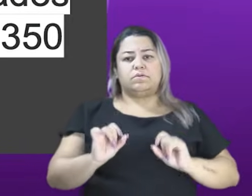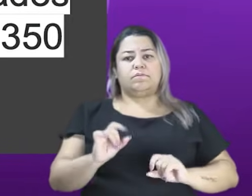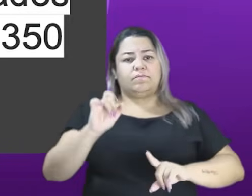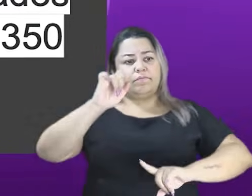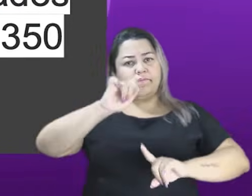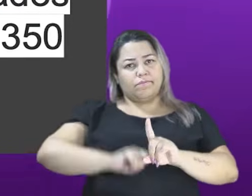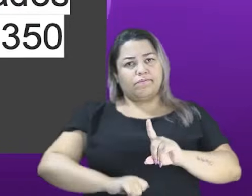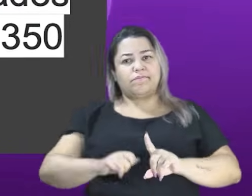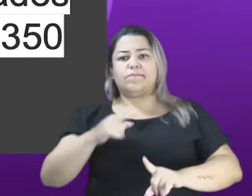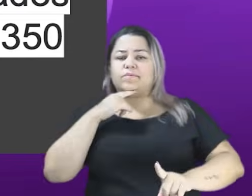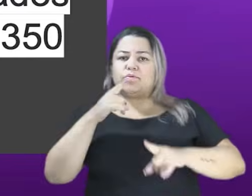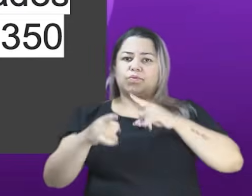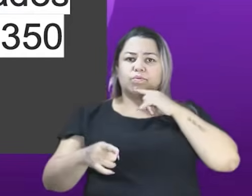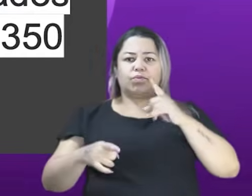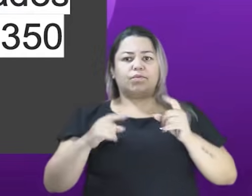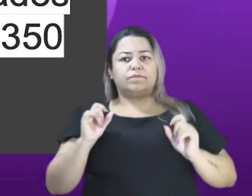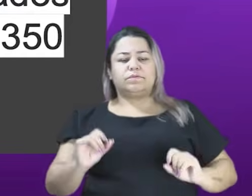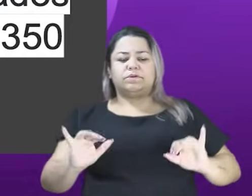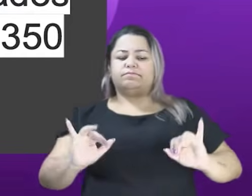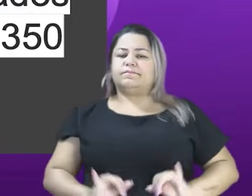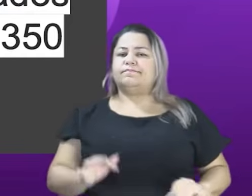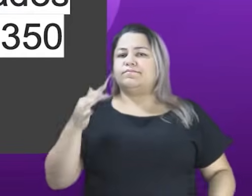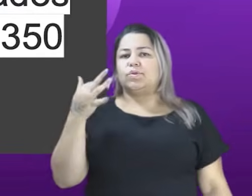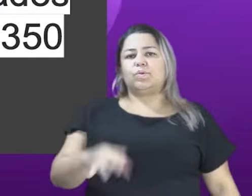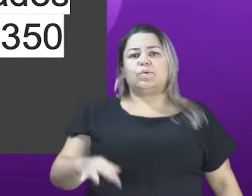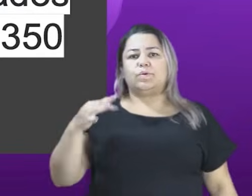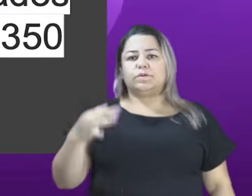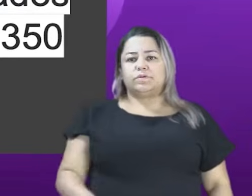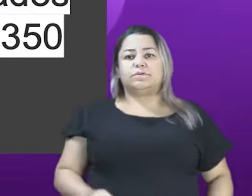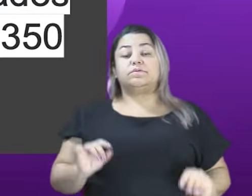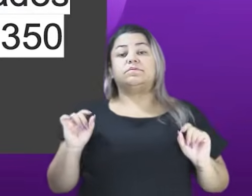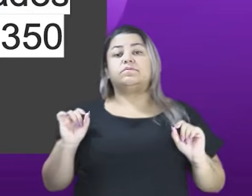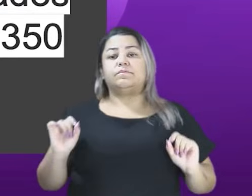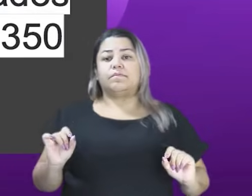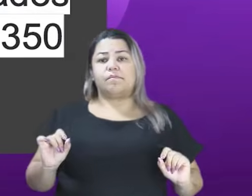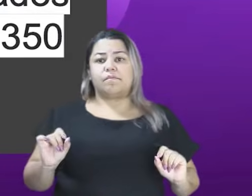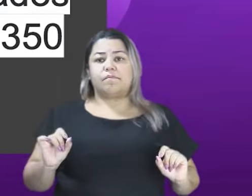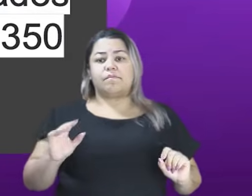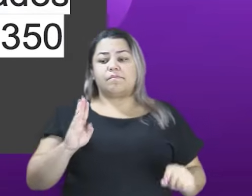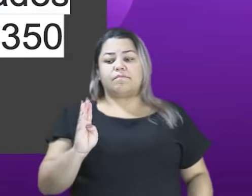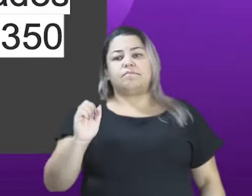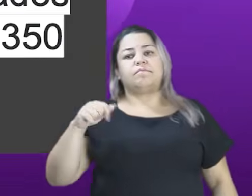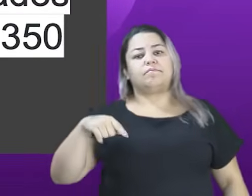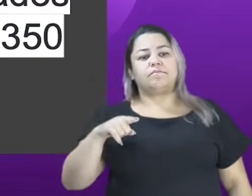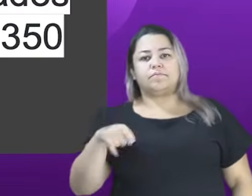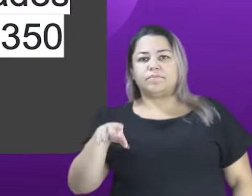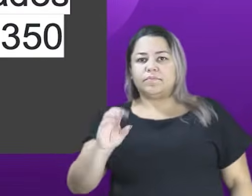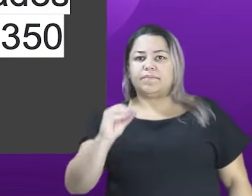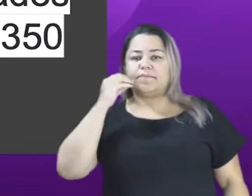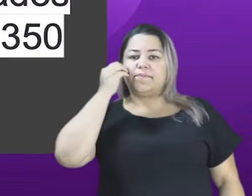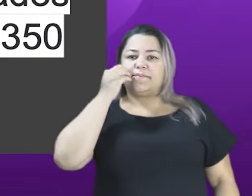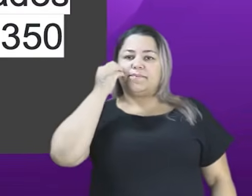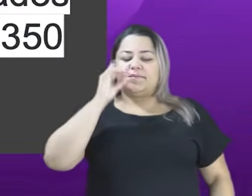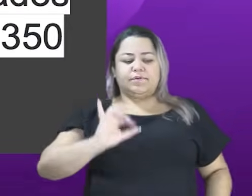de puras dúvidas, né, de muitas dores, de privações, de banzo, né, essa experiência de